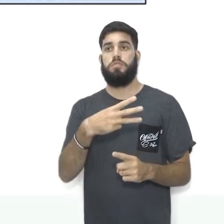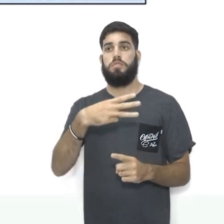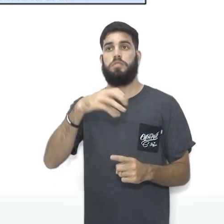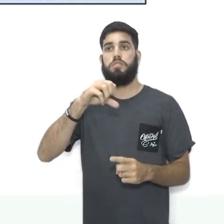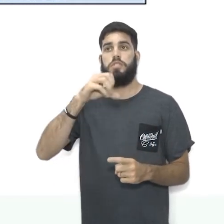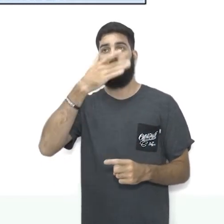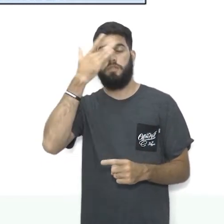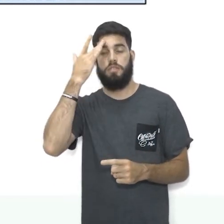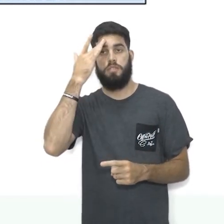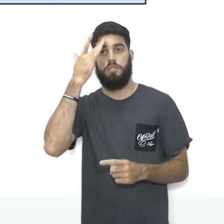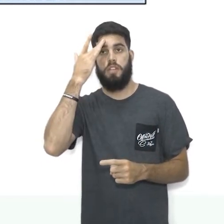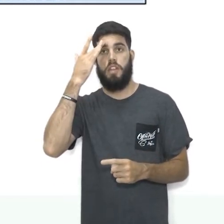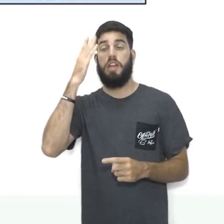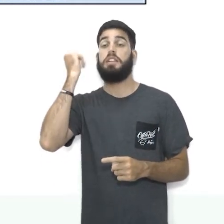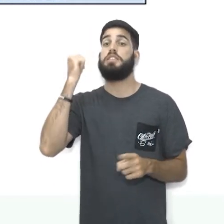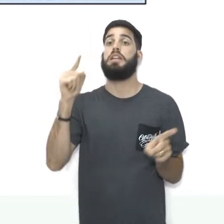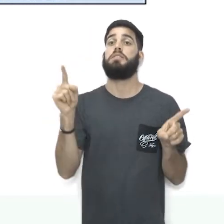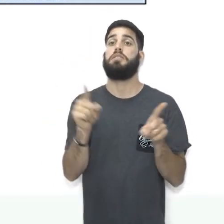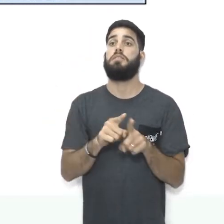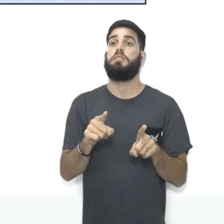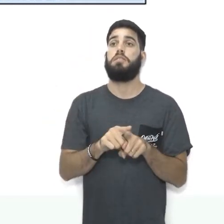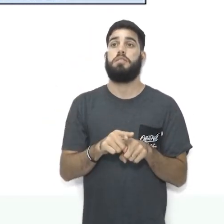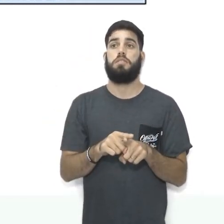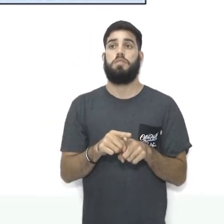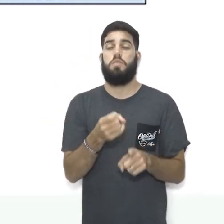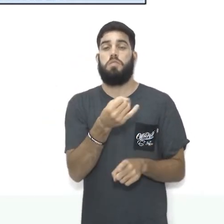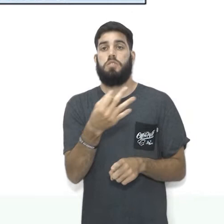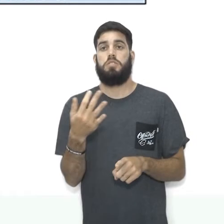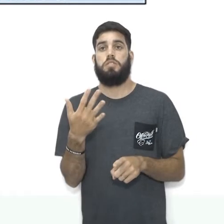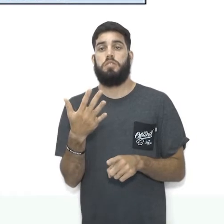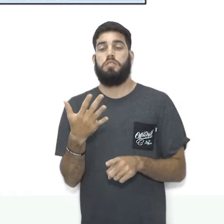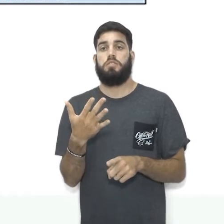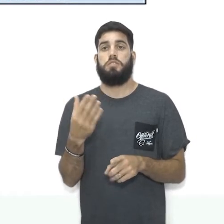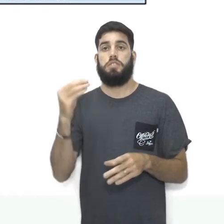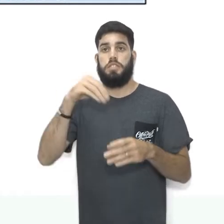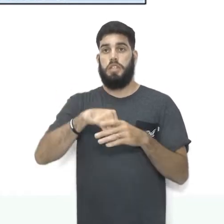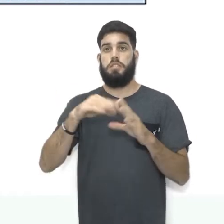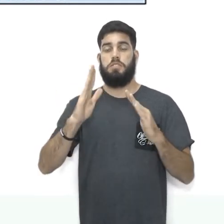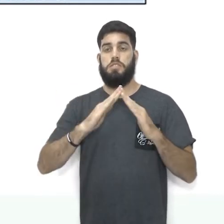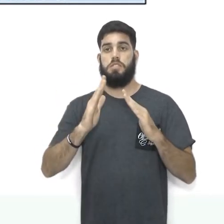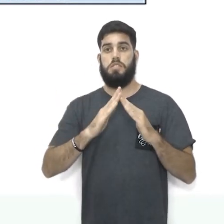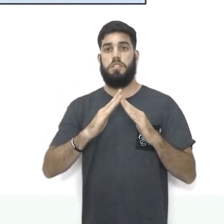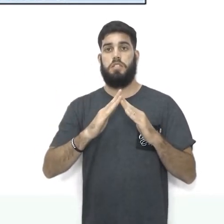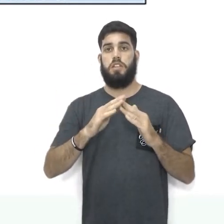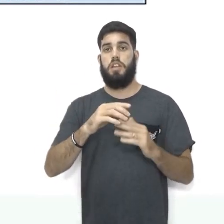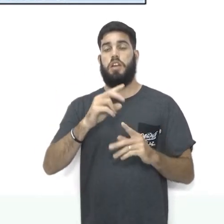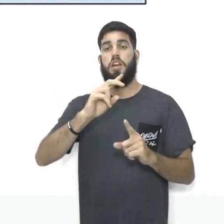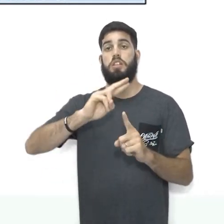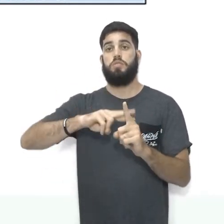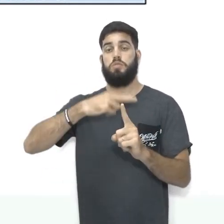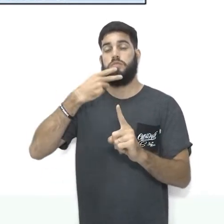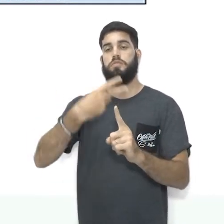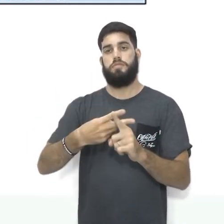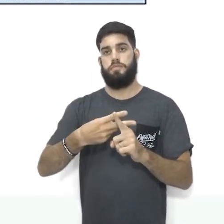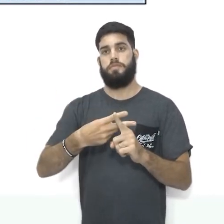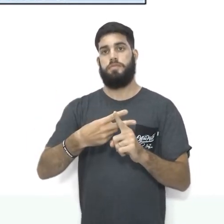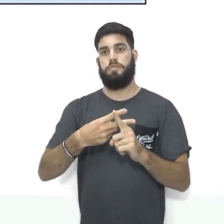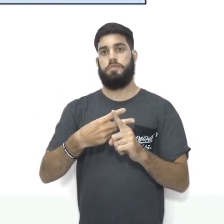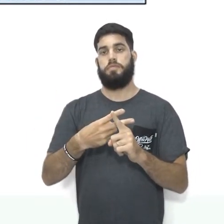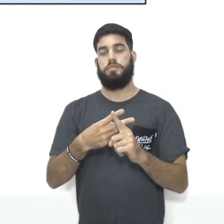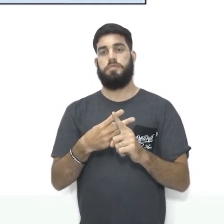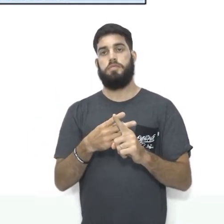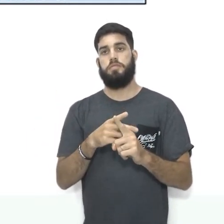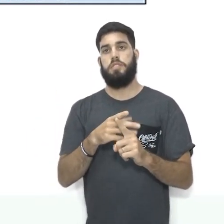39 pessoas. Sabe-se também que o quantitativo de pacientes em domicílio é 2 vezes superior ao